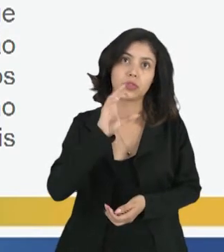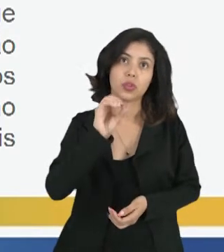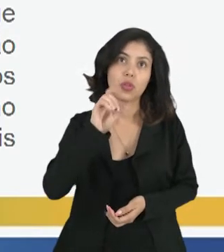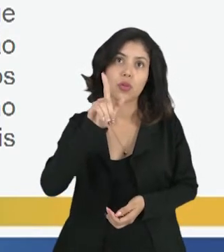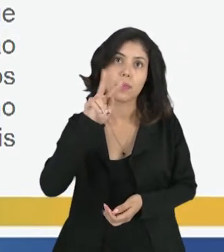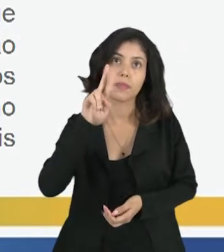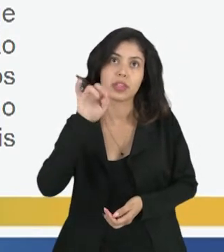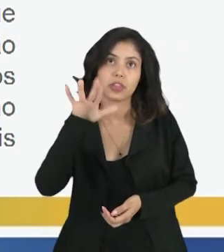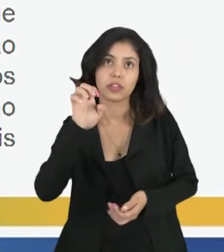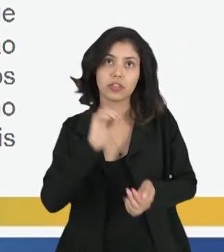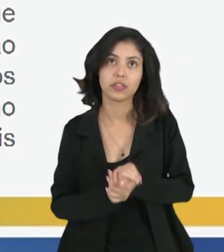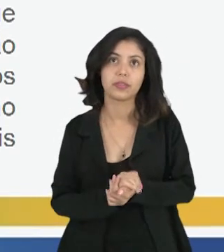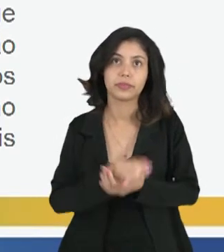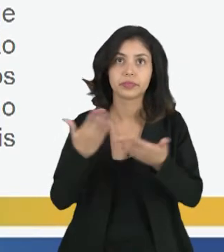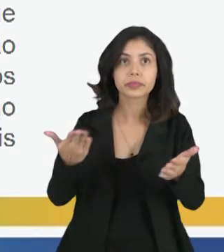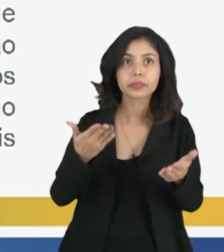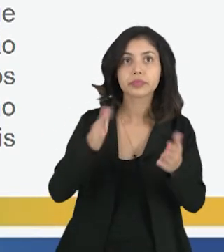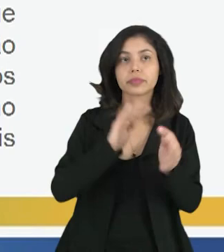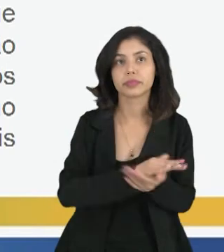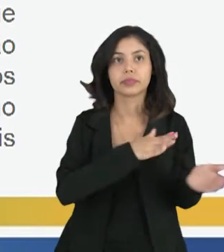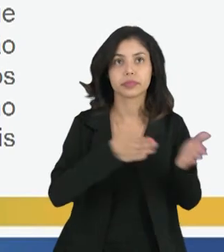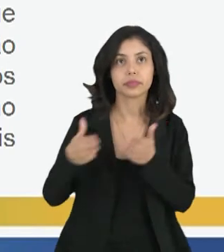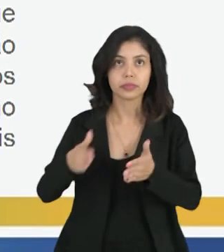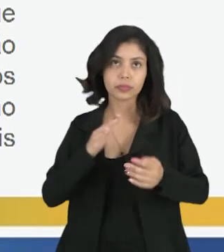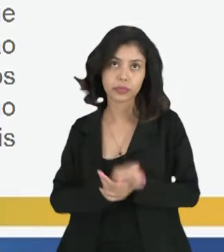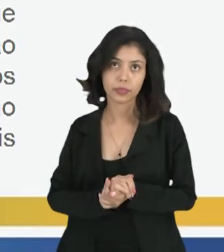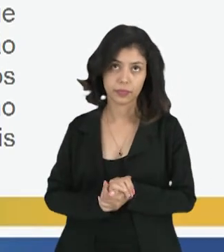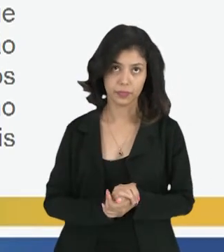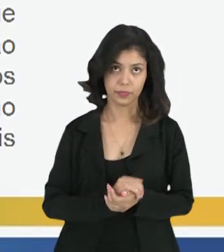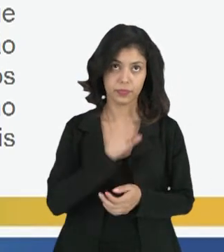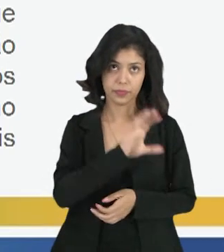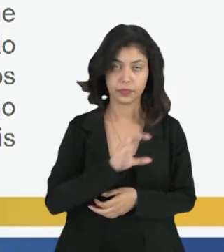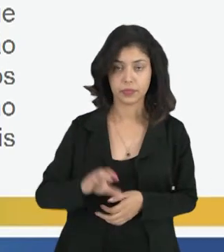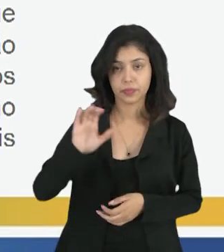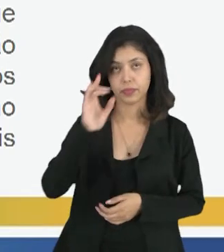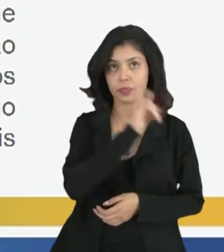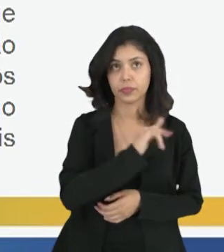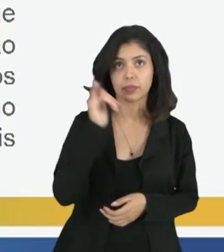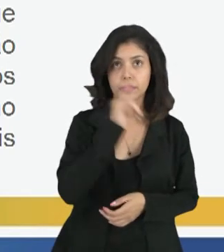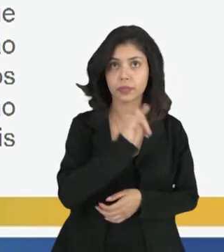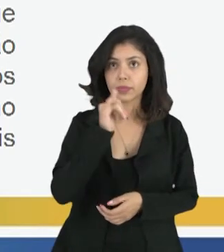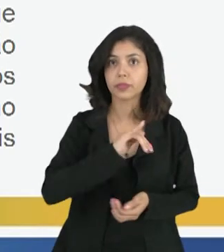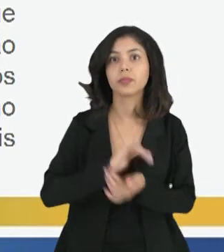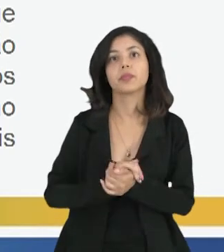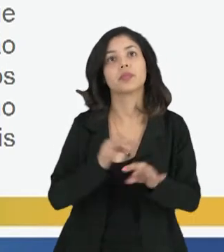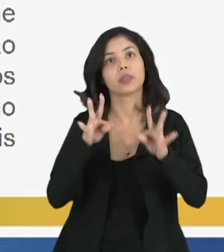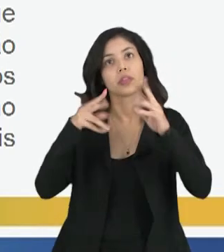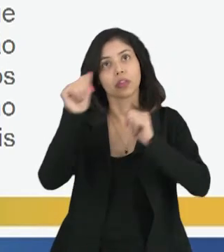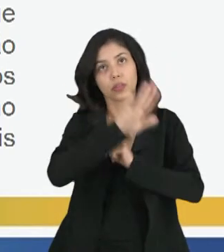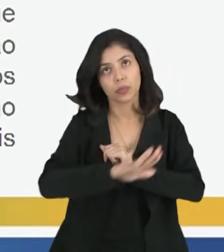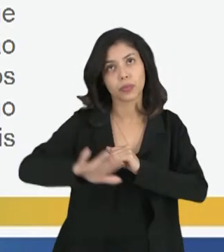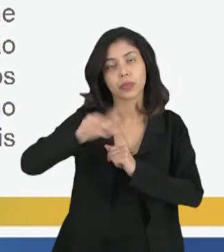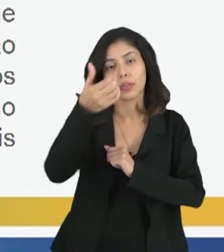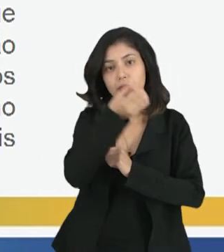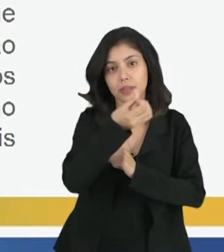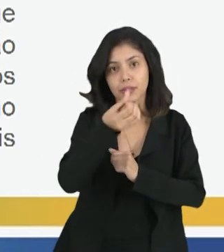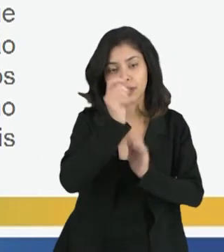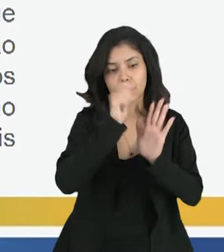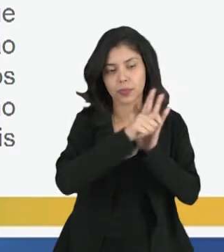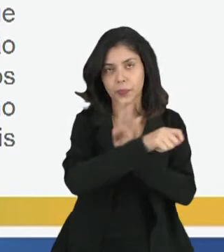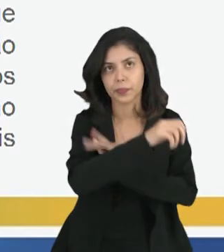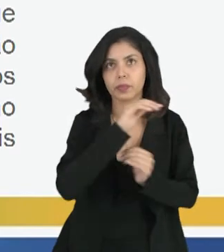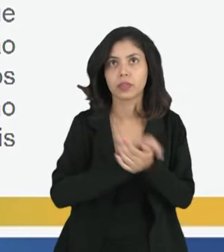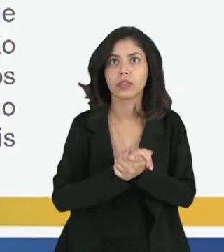fica exatamente nessa região, fazem parte dos Alpes italianos. E aí eu coloquei uma foto em destaque, durante 6 meses do ano, elas